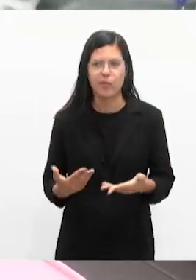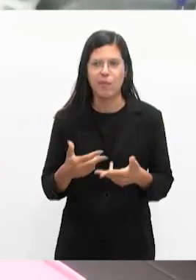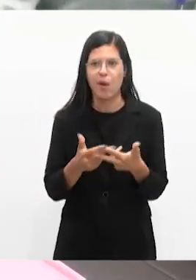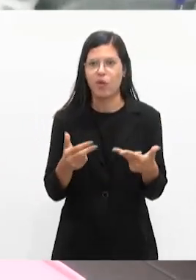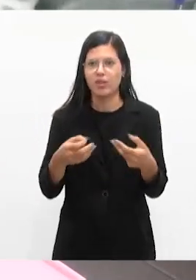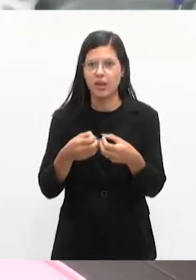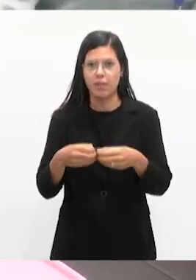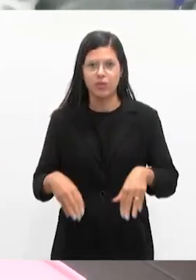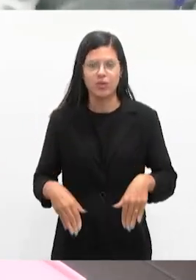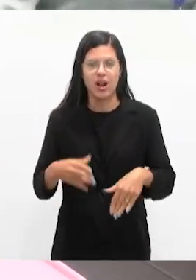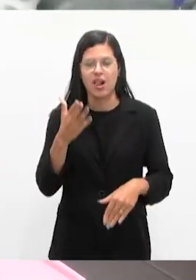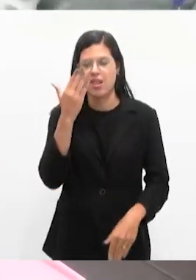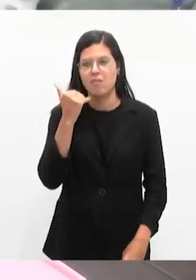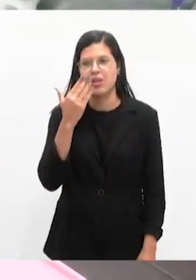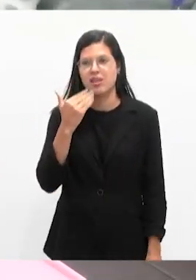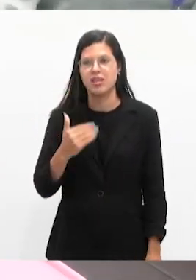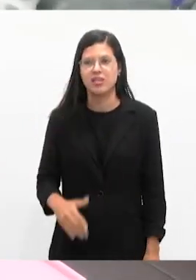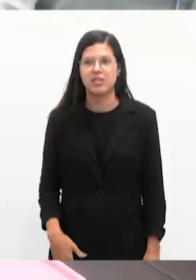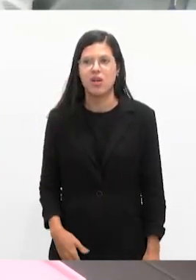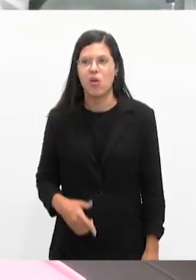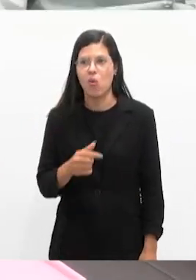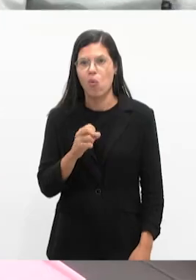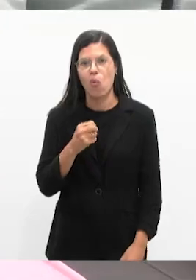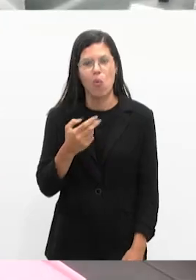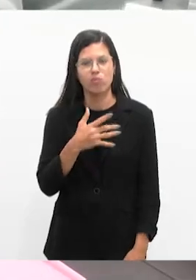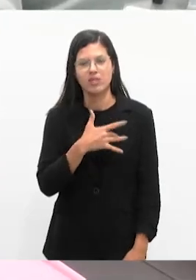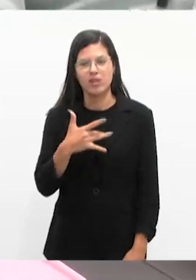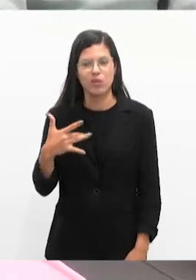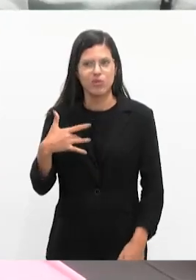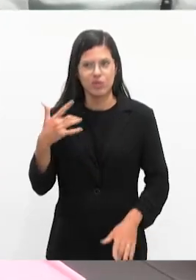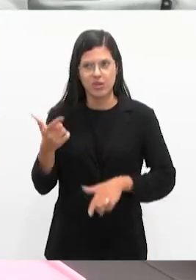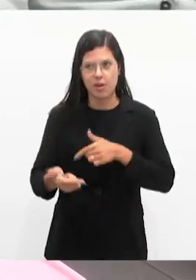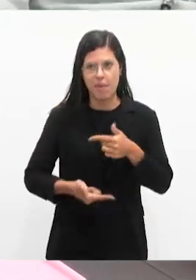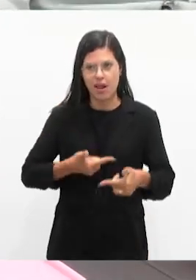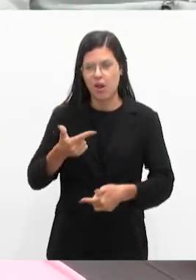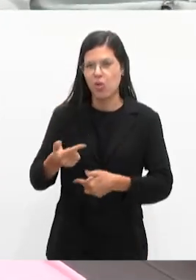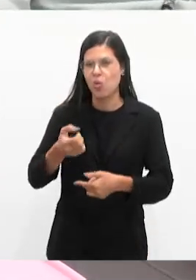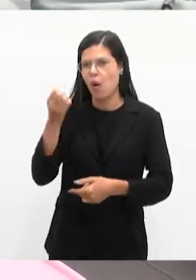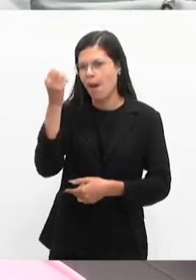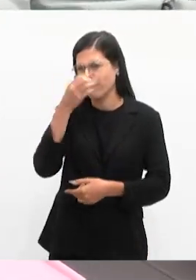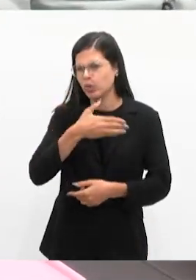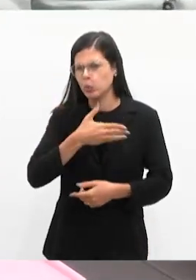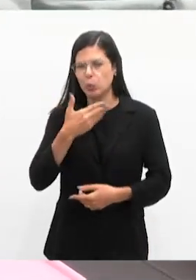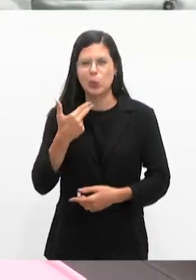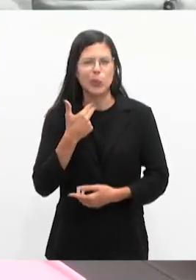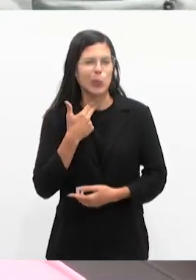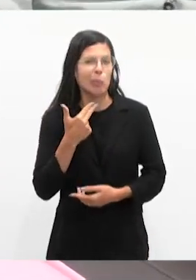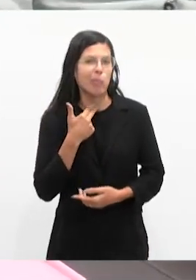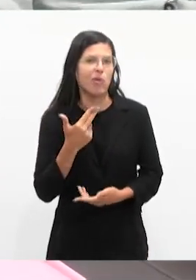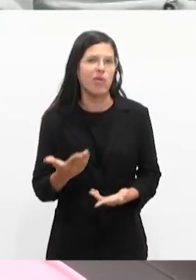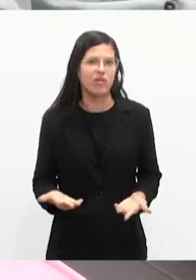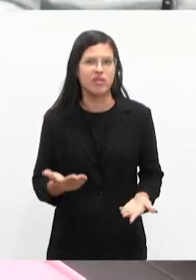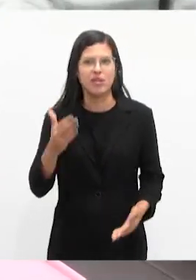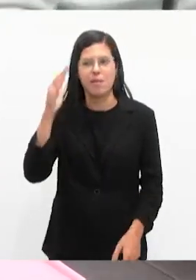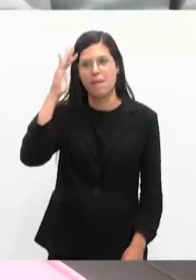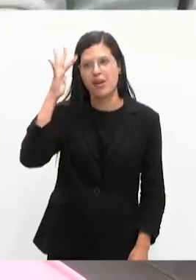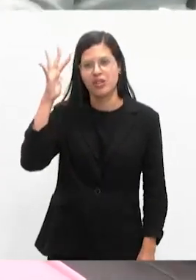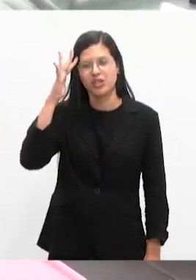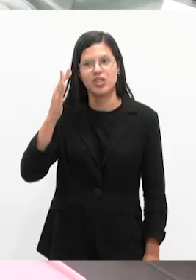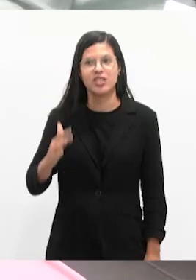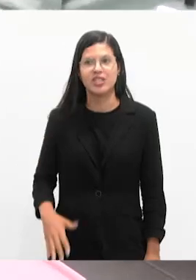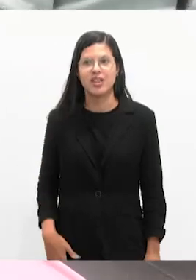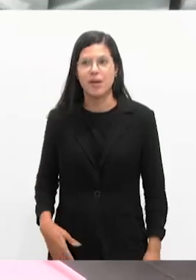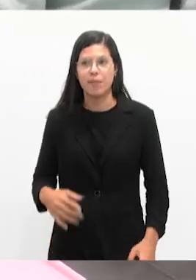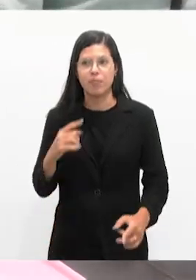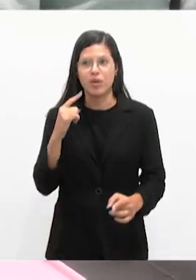para a alimentação ou para a saúde do trabalhador. É um absurdo, não pode, imagina. Então, é proíbe